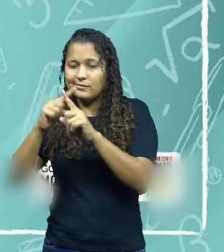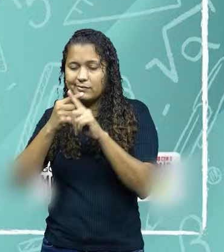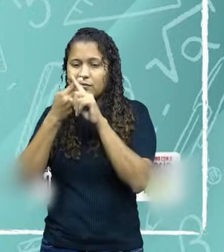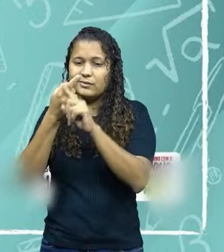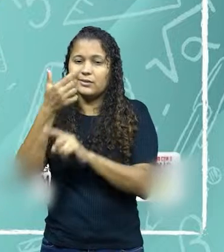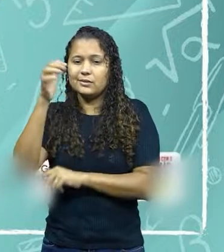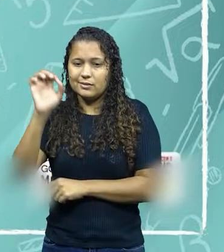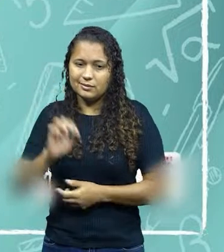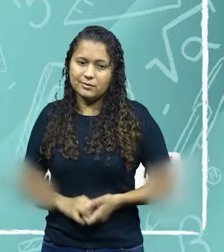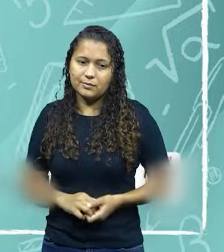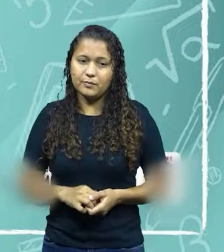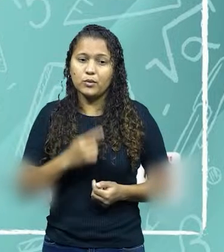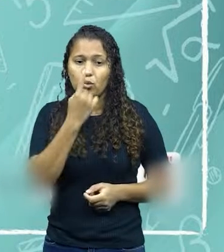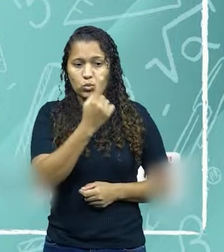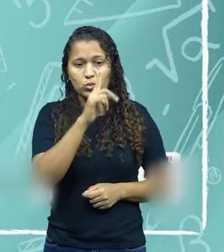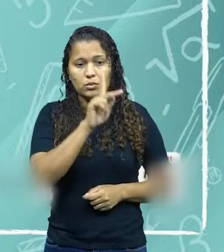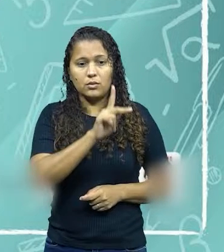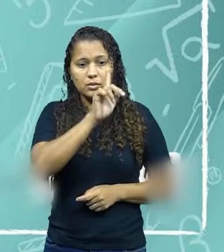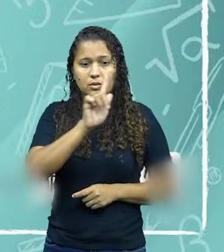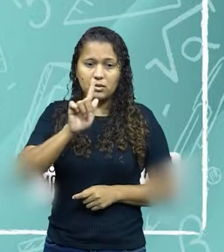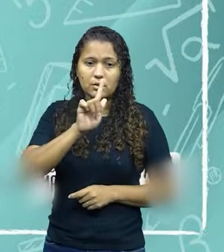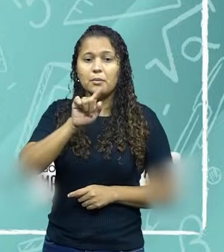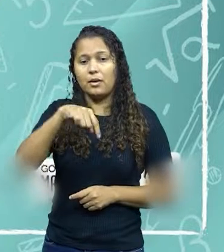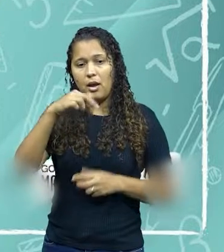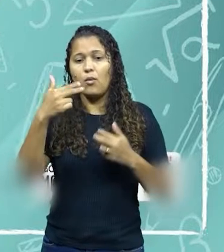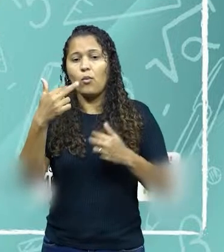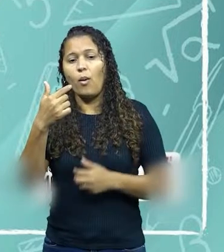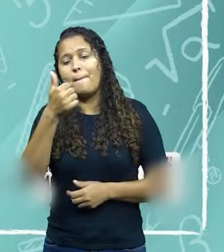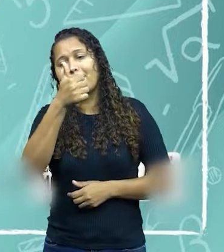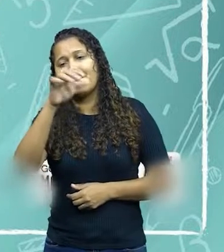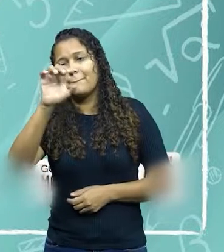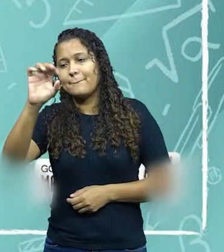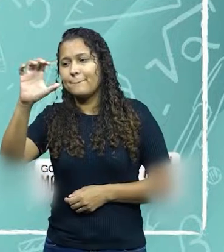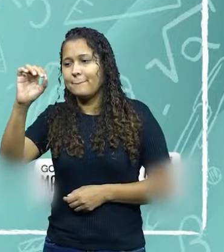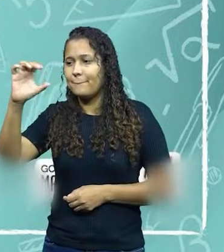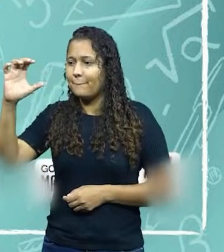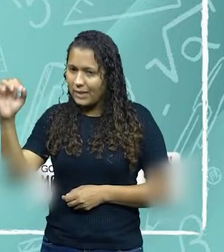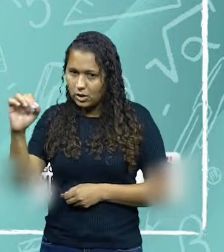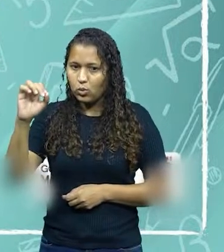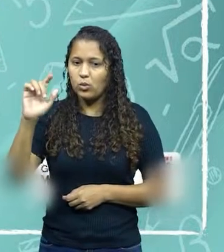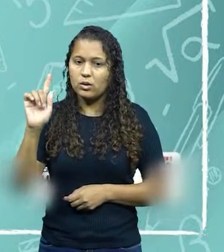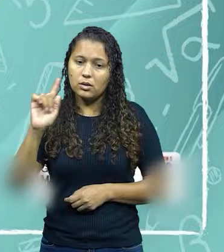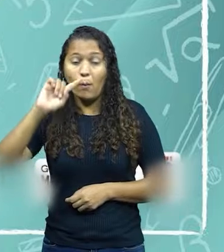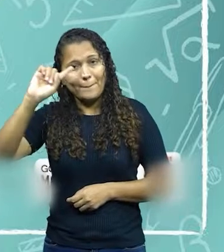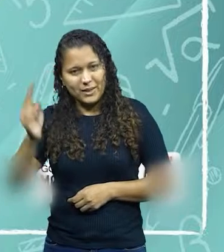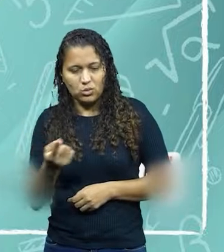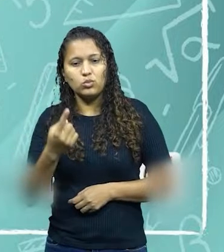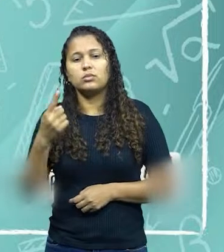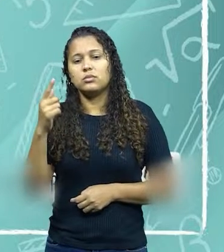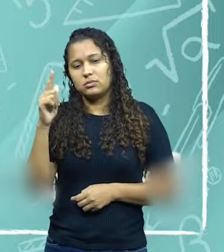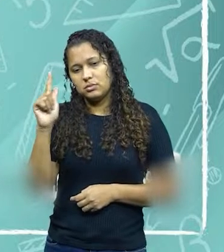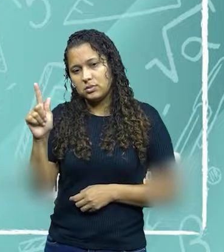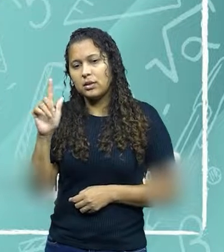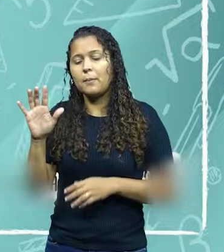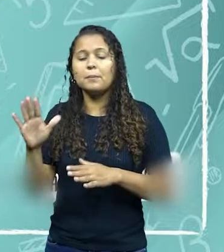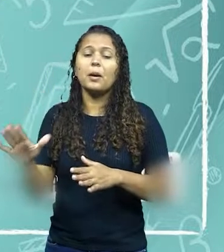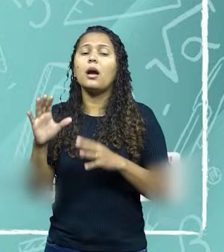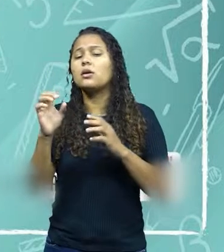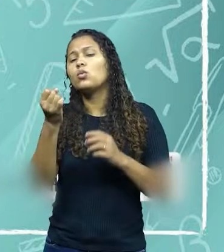1 quilo equivale a 1000 gramas. E se eu quiser saber quantas miligramas